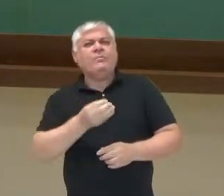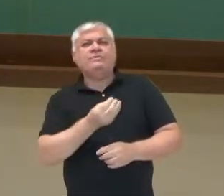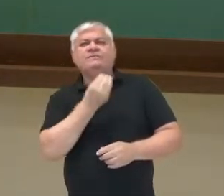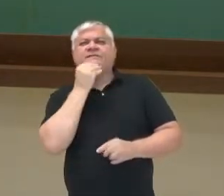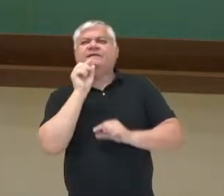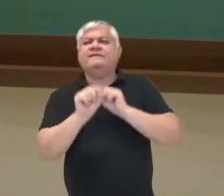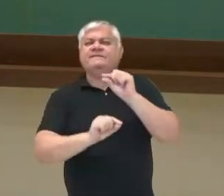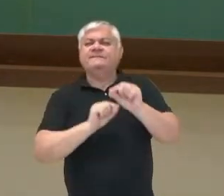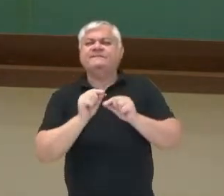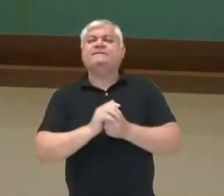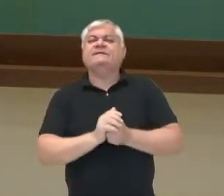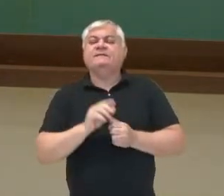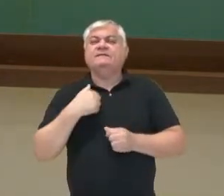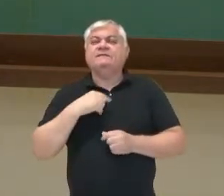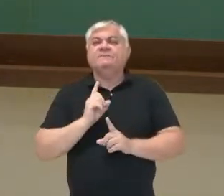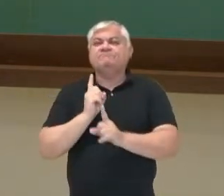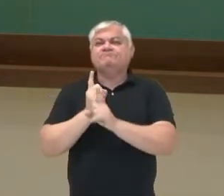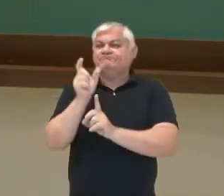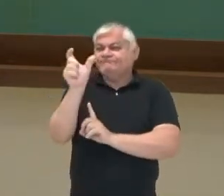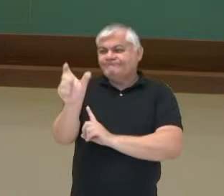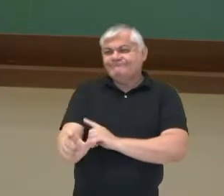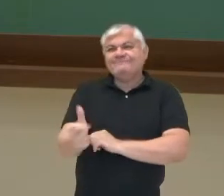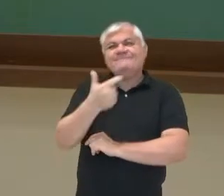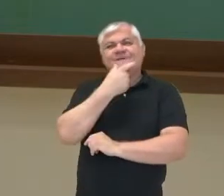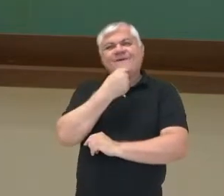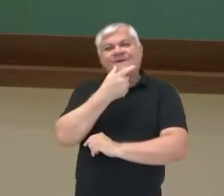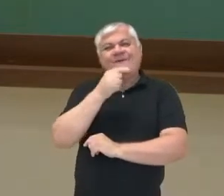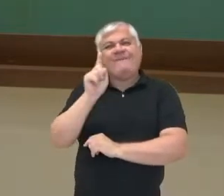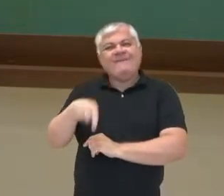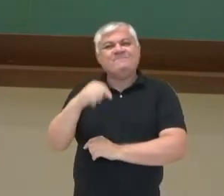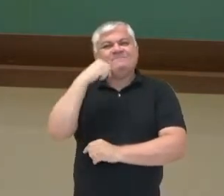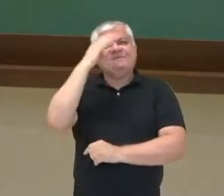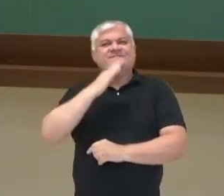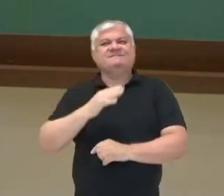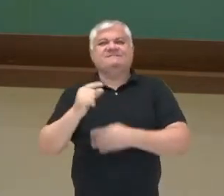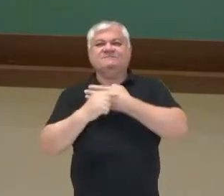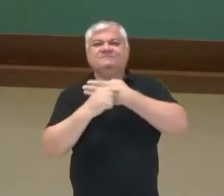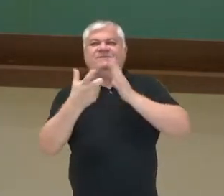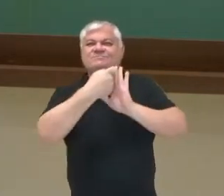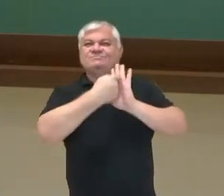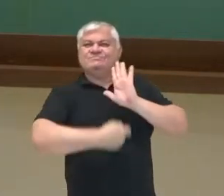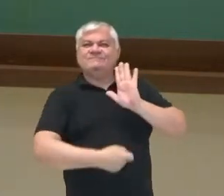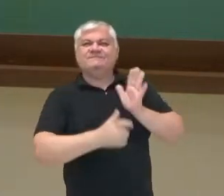de conhecermos um cordelista brasileiro, tá bom? Vamos lá?